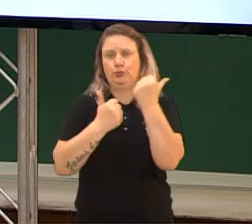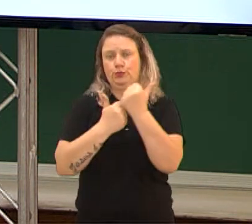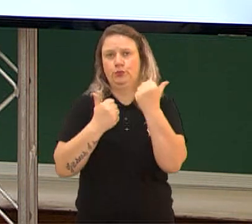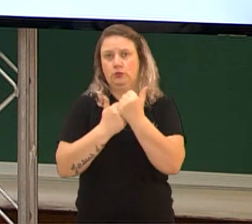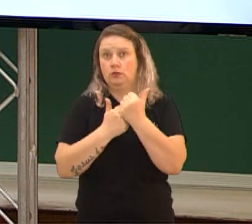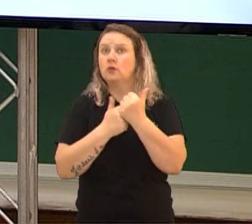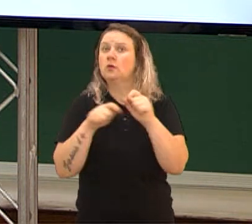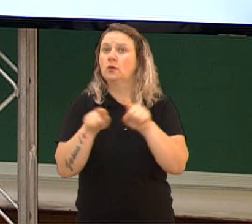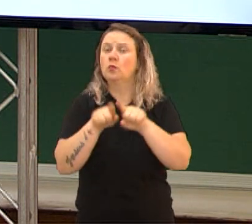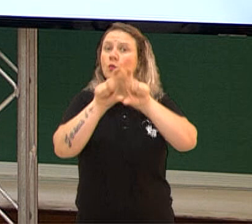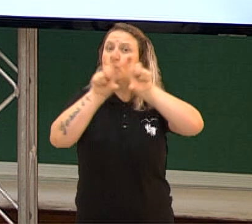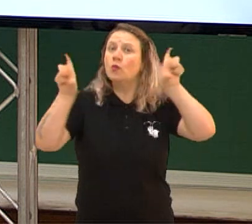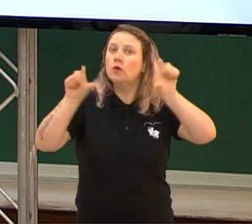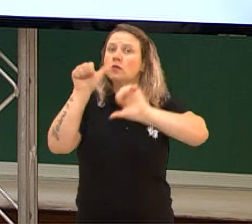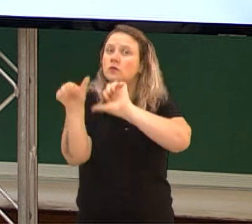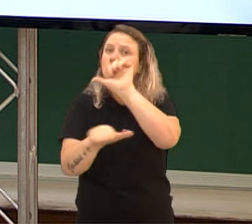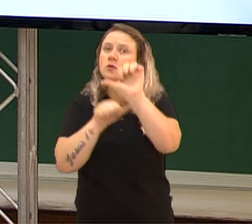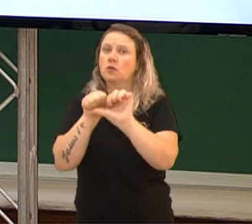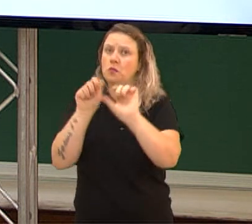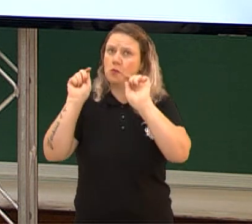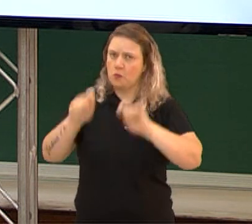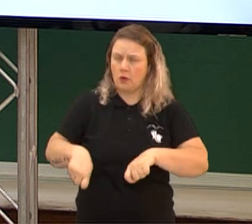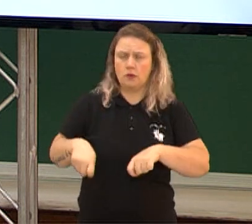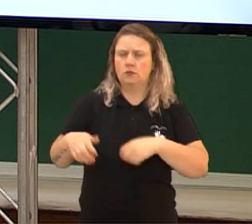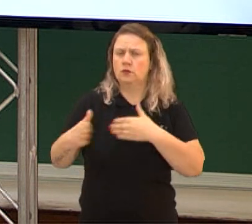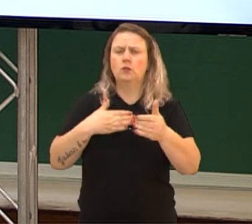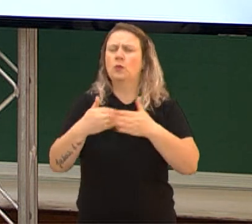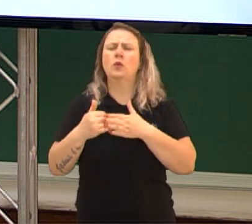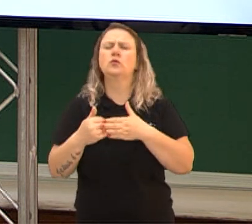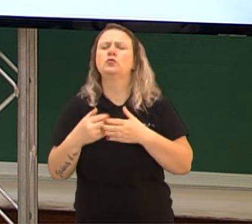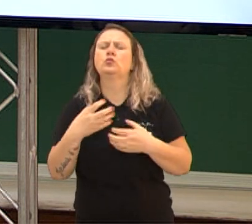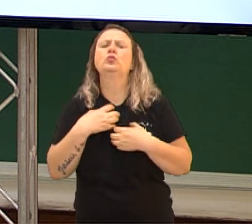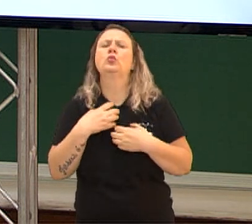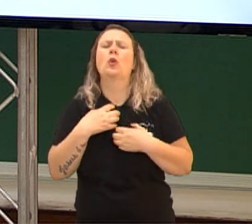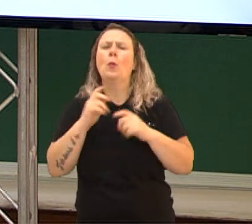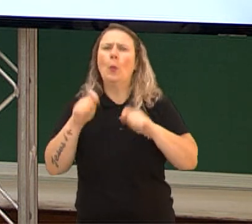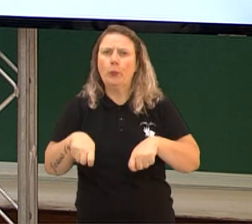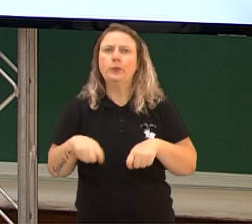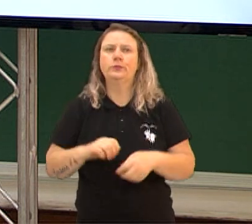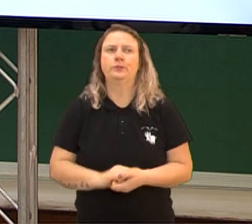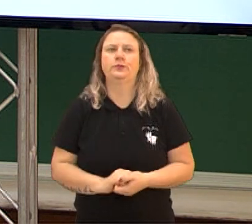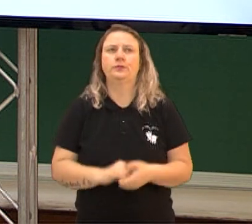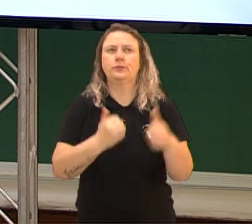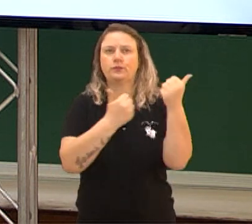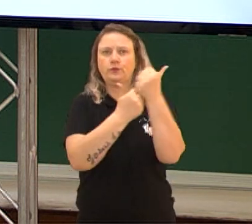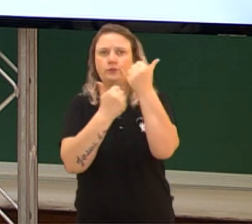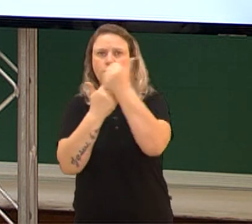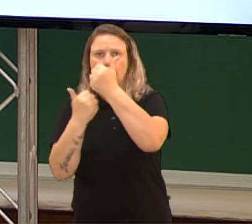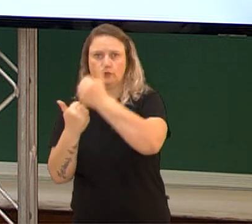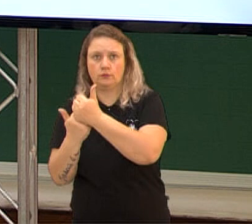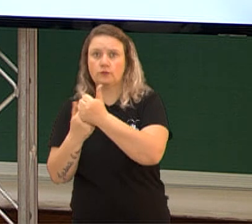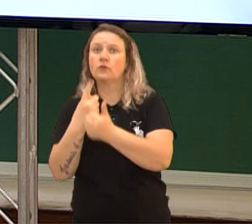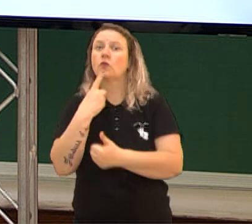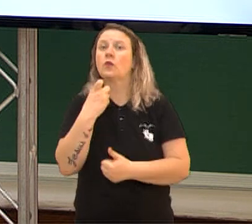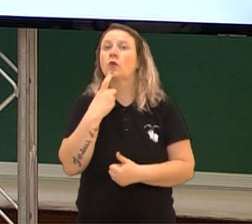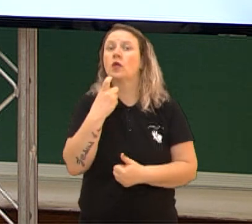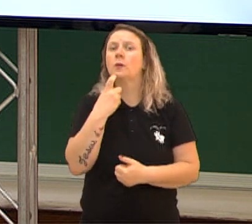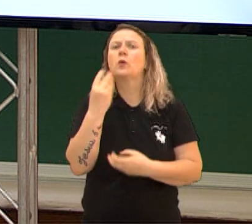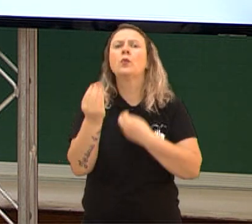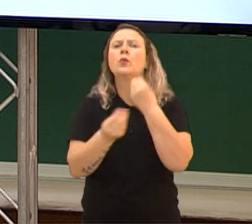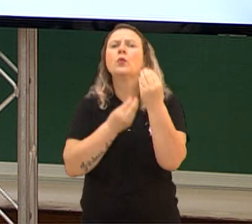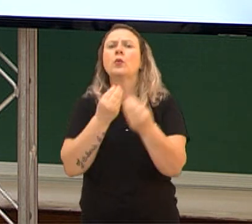eu transformei, eu substituo aonde eu quiser. Tudo bem? Então, substituindo nessa aqui em vermelhinho, como é que